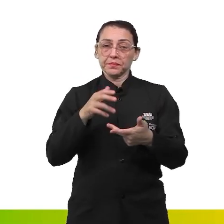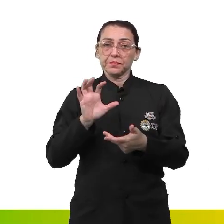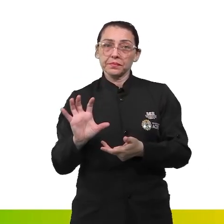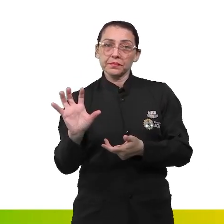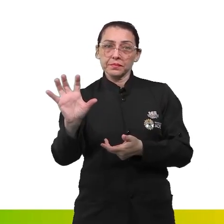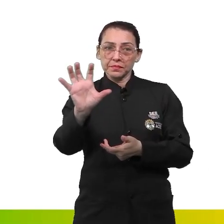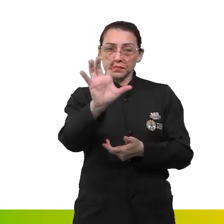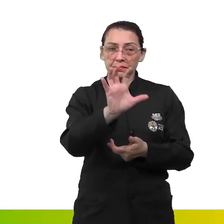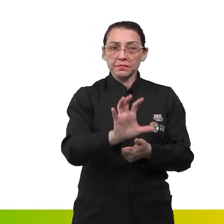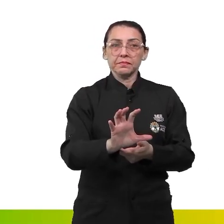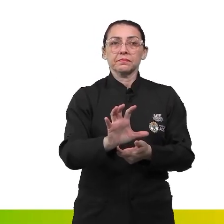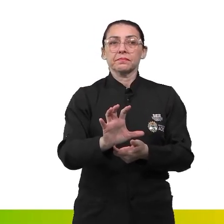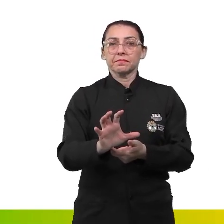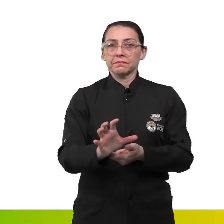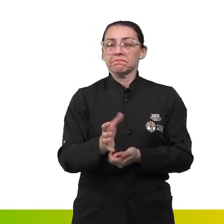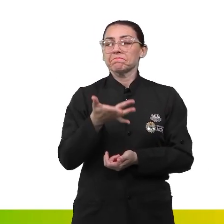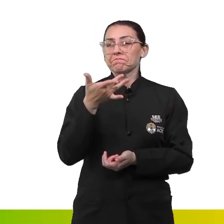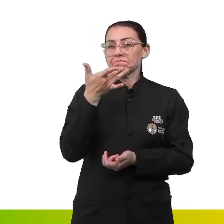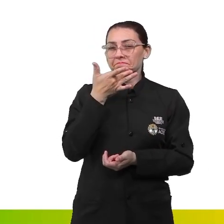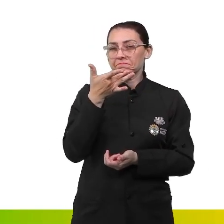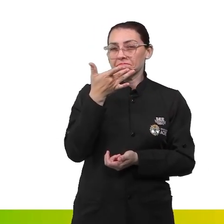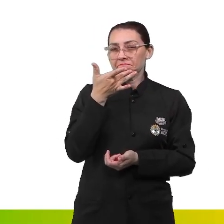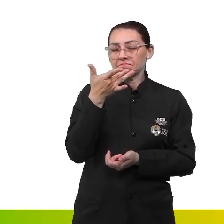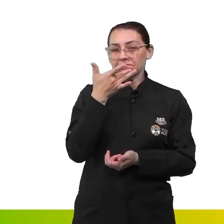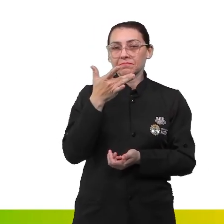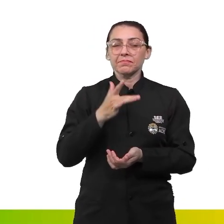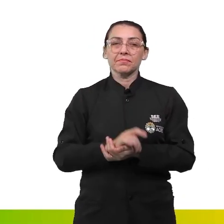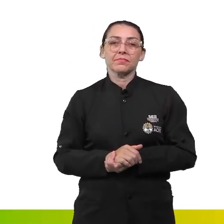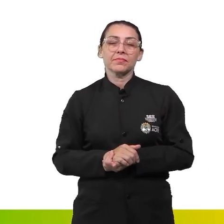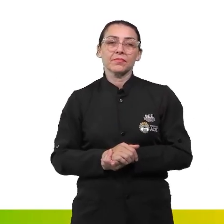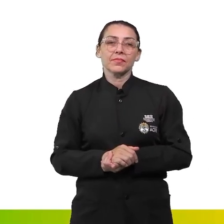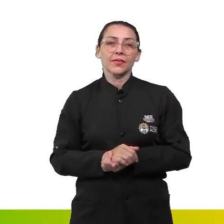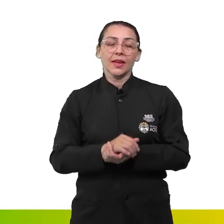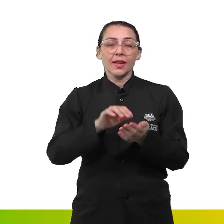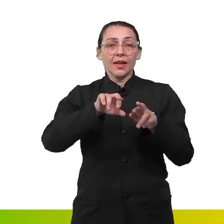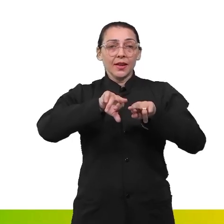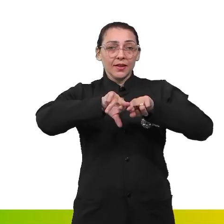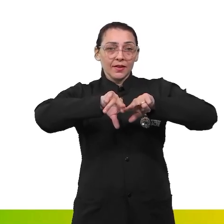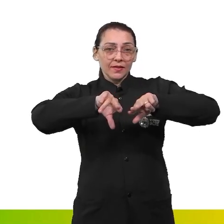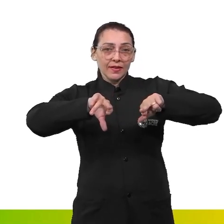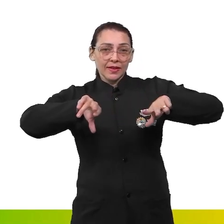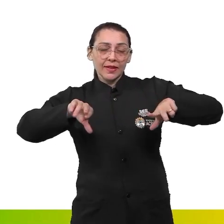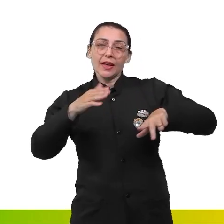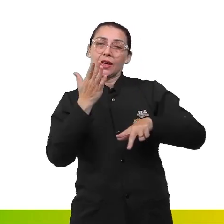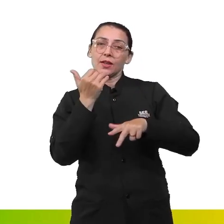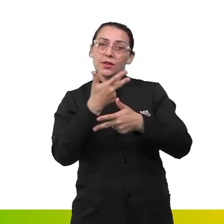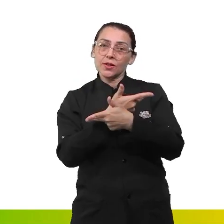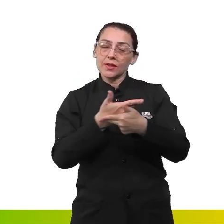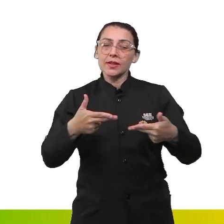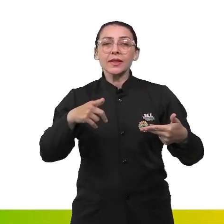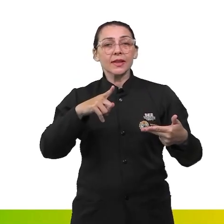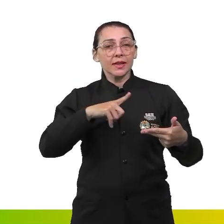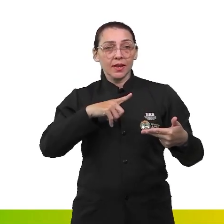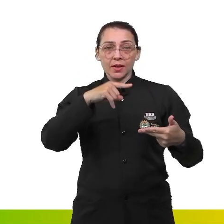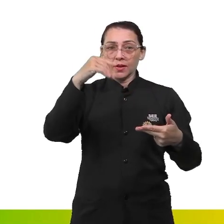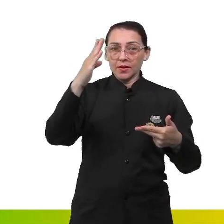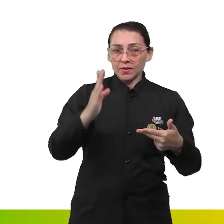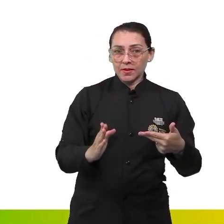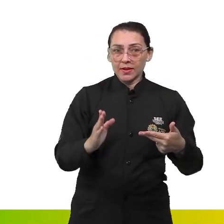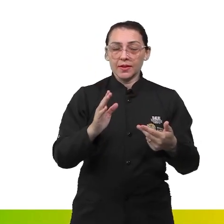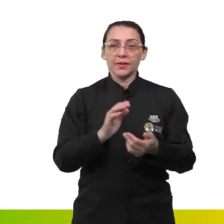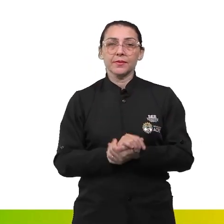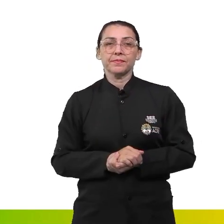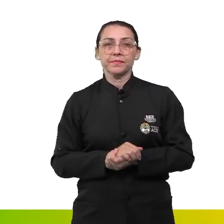Culinária. Eita, vamos falar de coisa gostosa. Essa diversidade culinária que nós temos no Brasil. E,